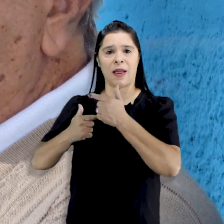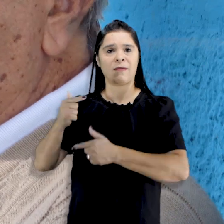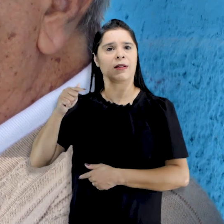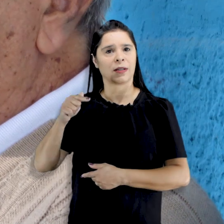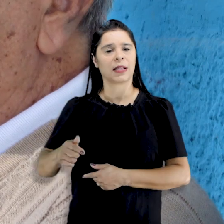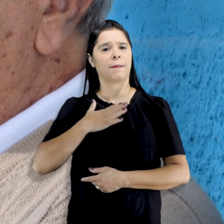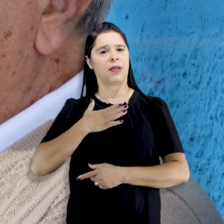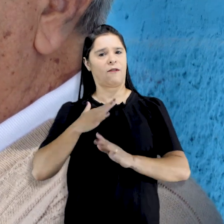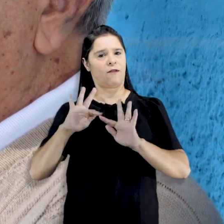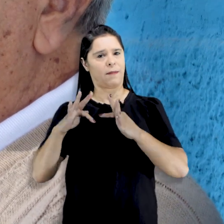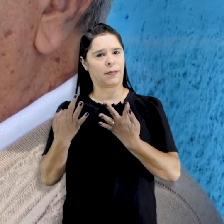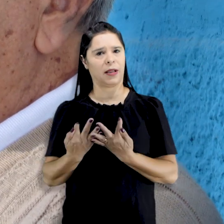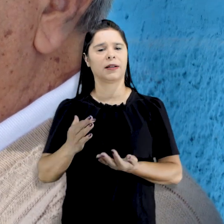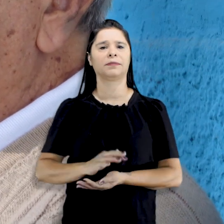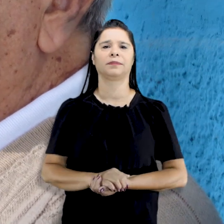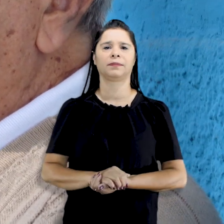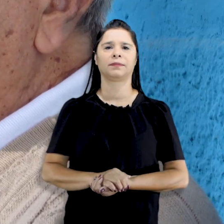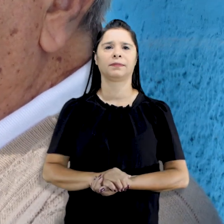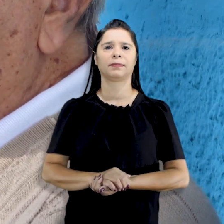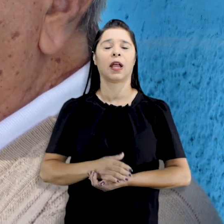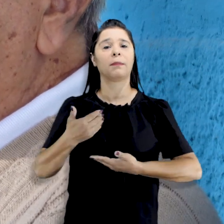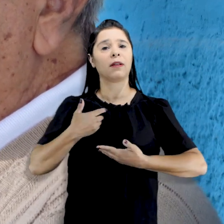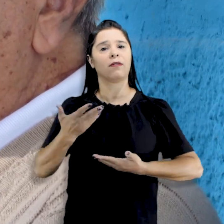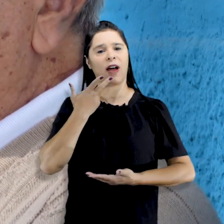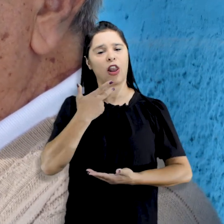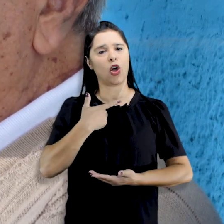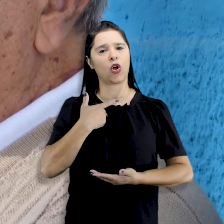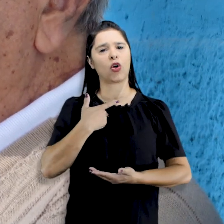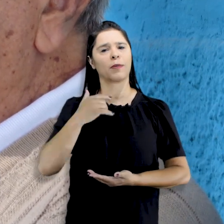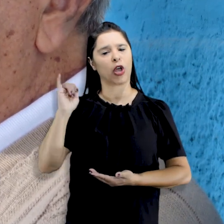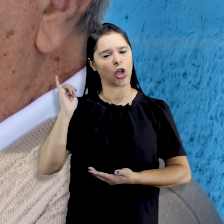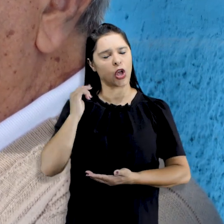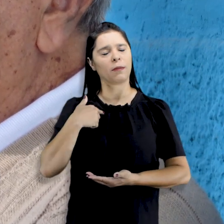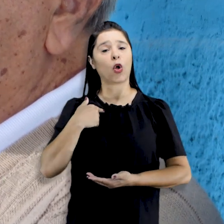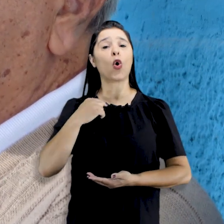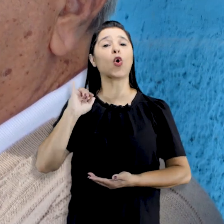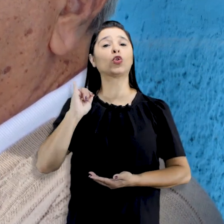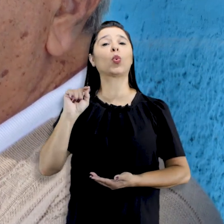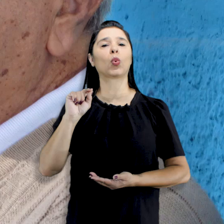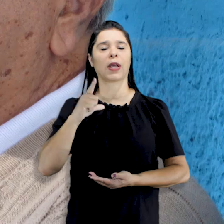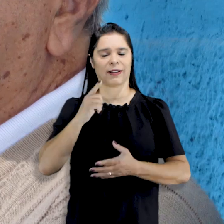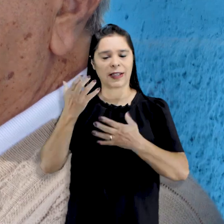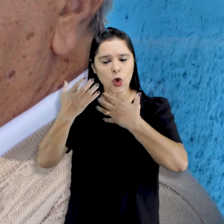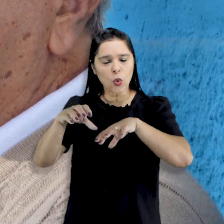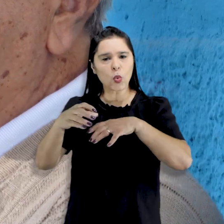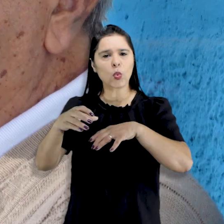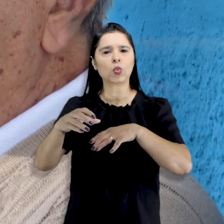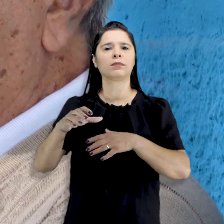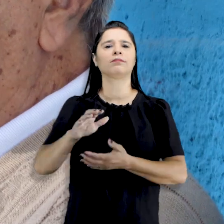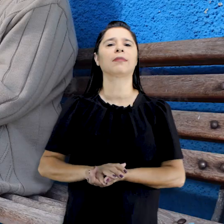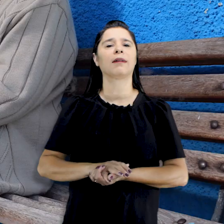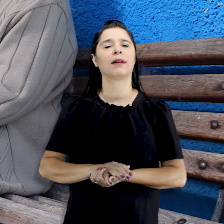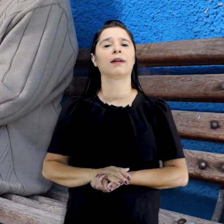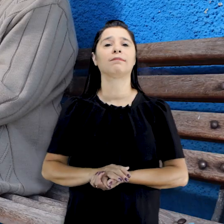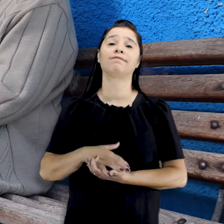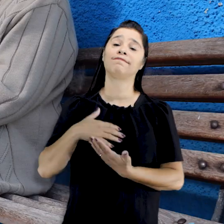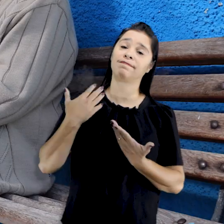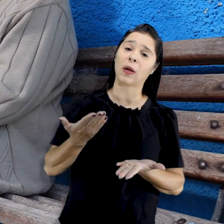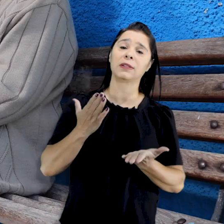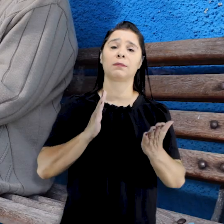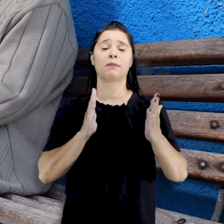da minha família, me comunicou, me contou que ia ter um concurso na rede ferroviária.